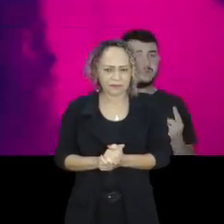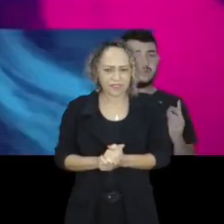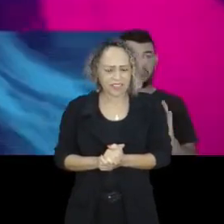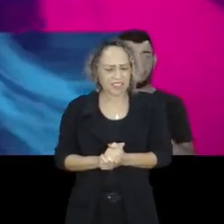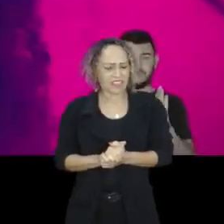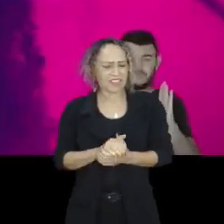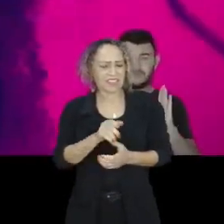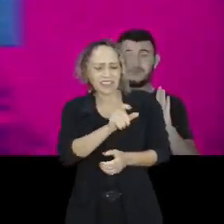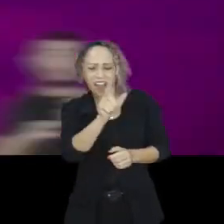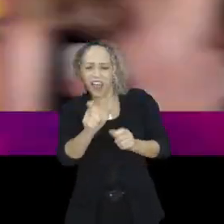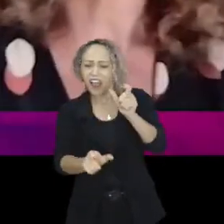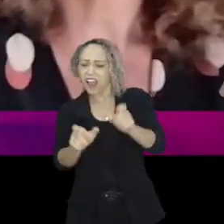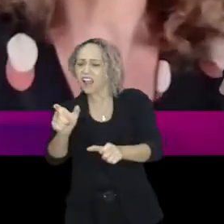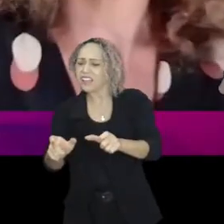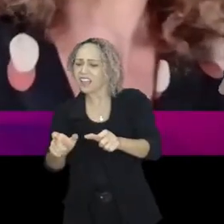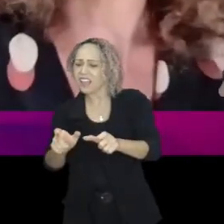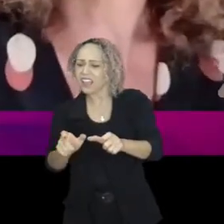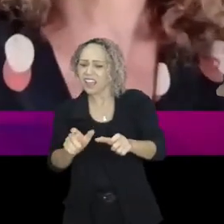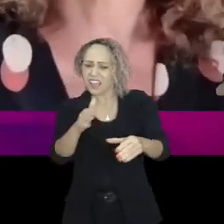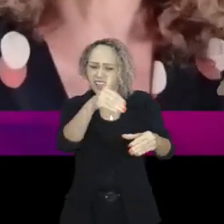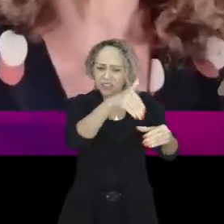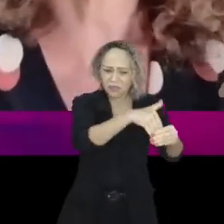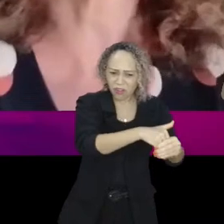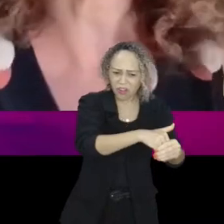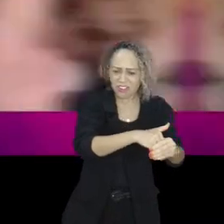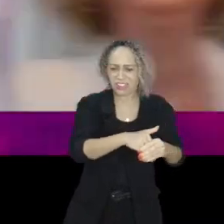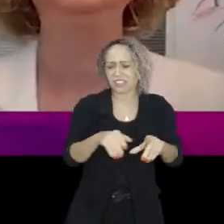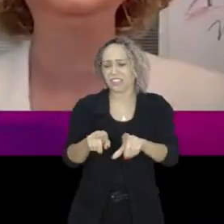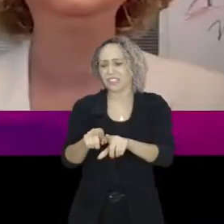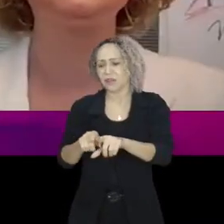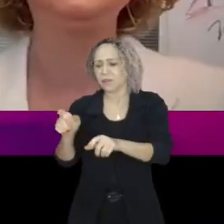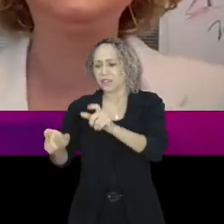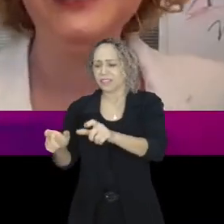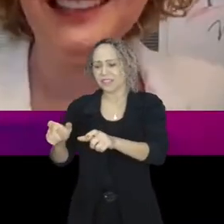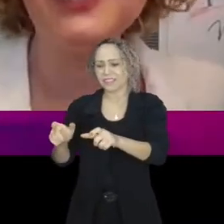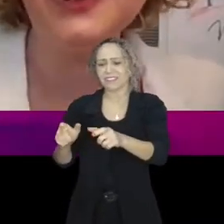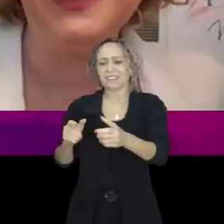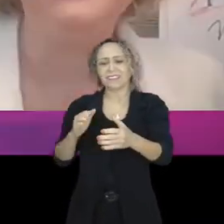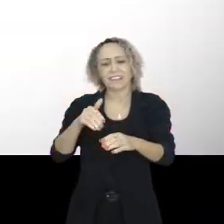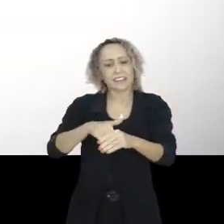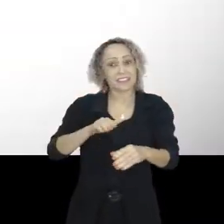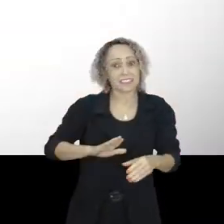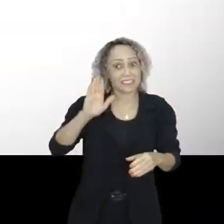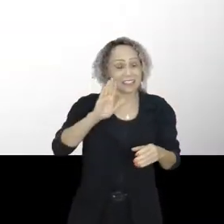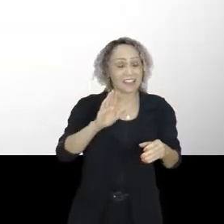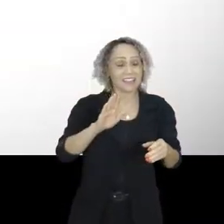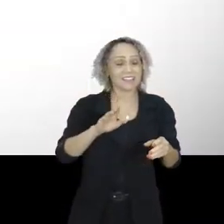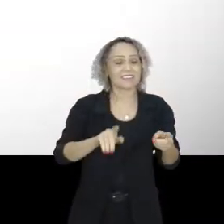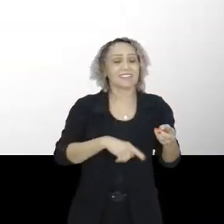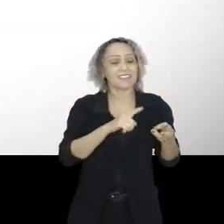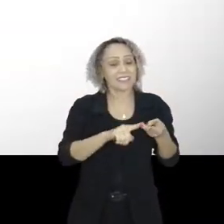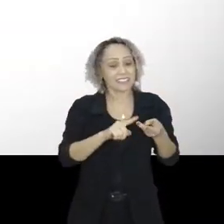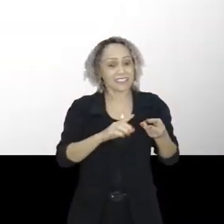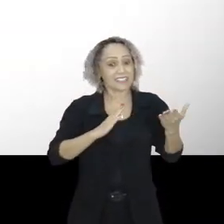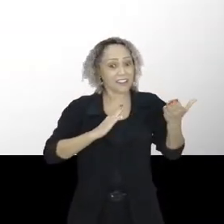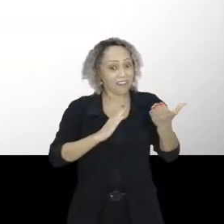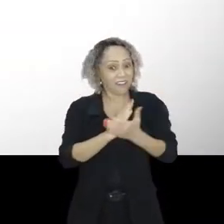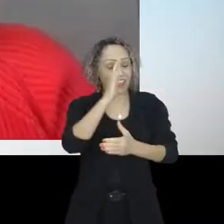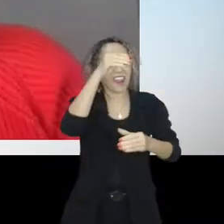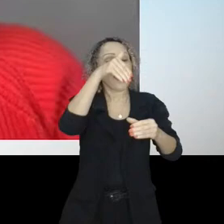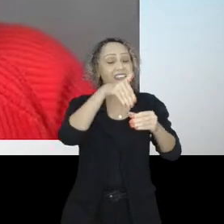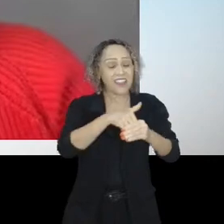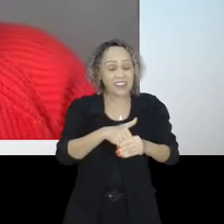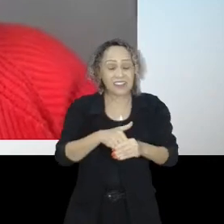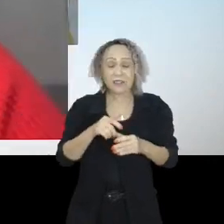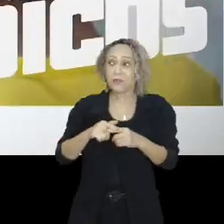Daquelas que votam, das que se candidatam e das eleitas. Porque no Brasil da